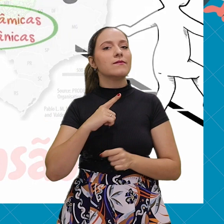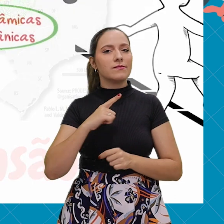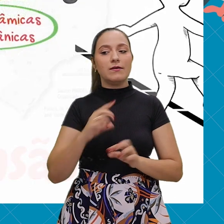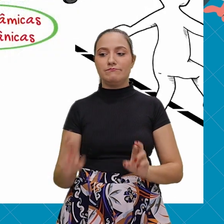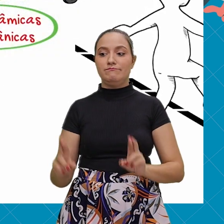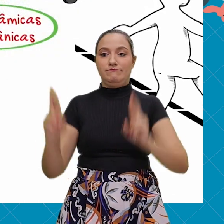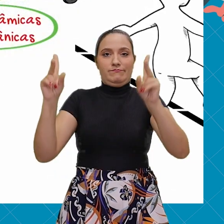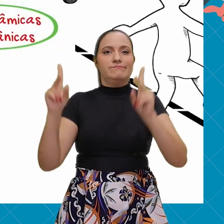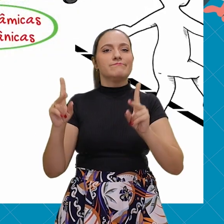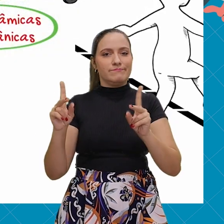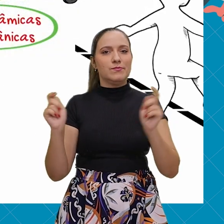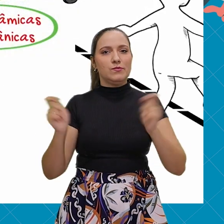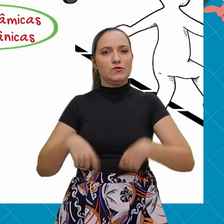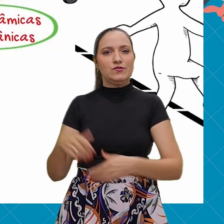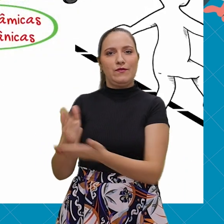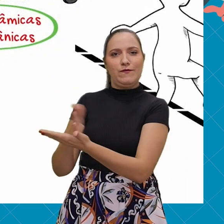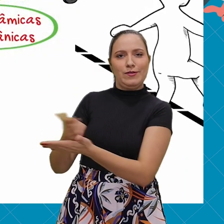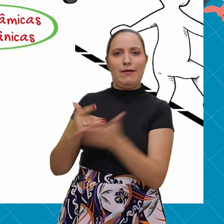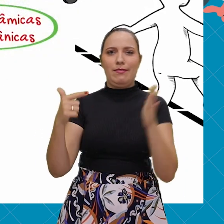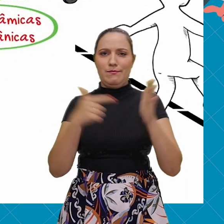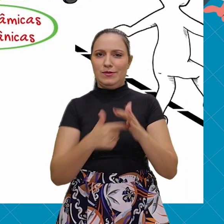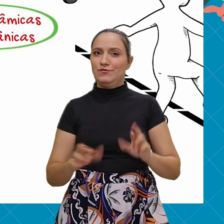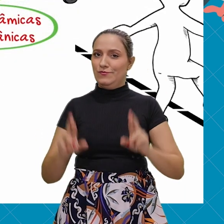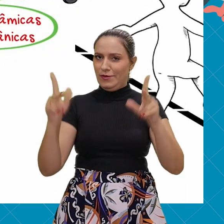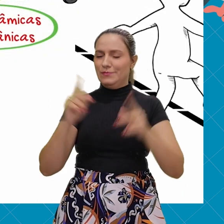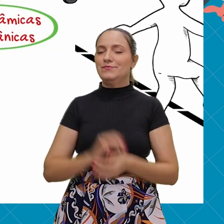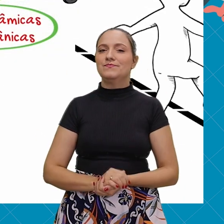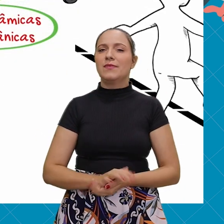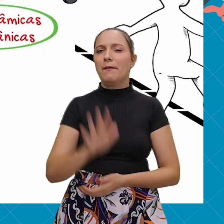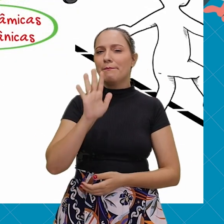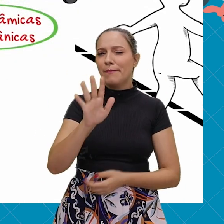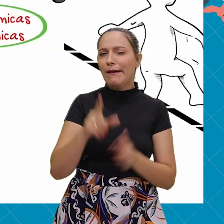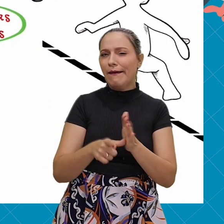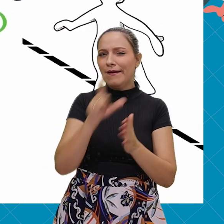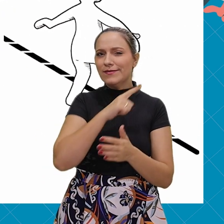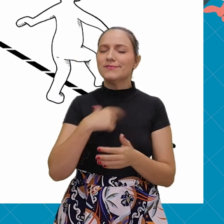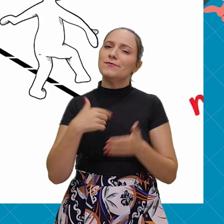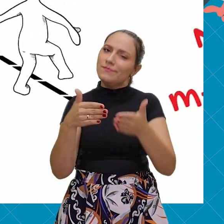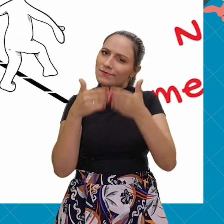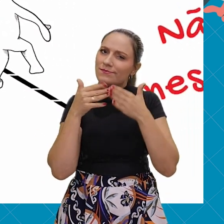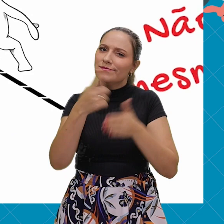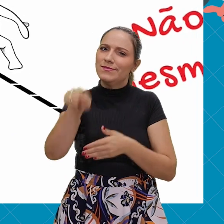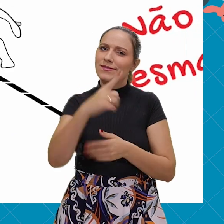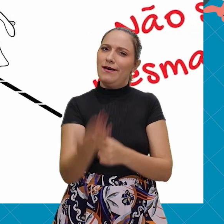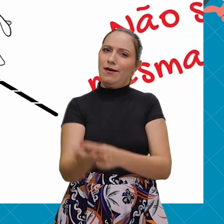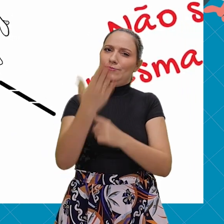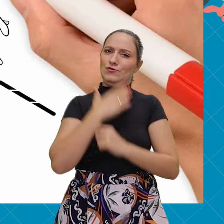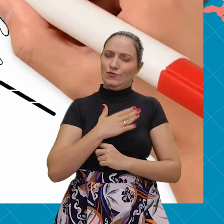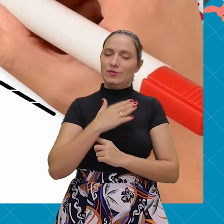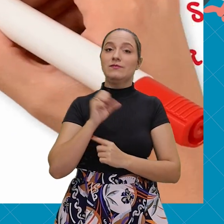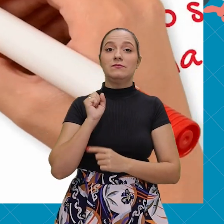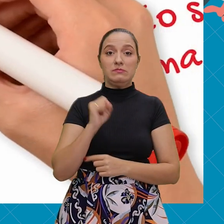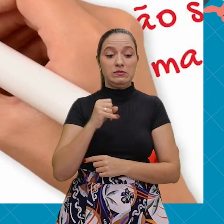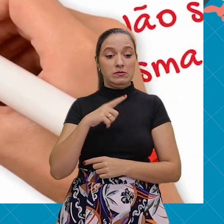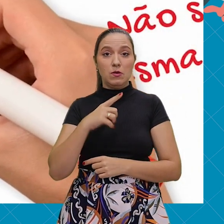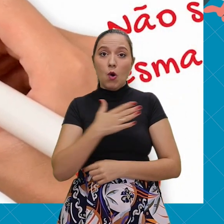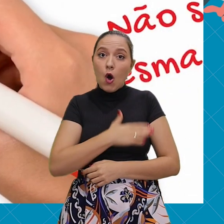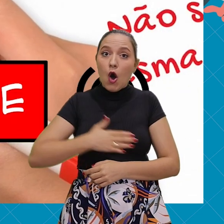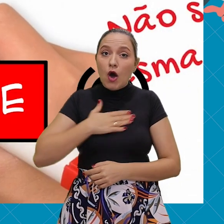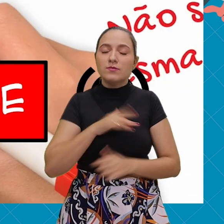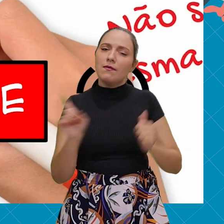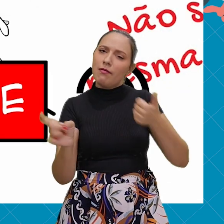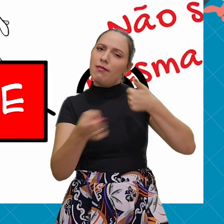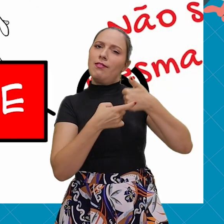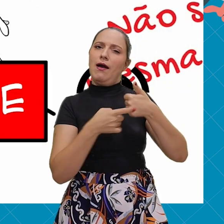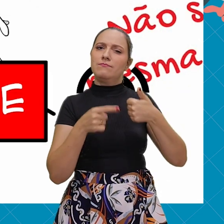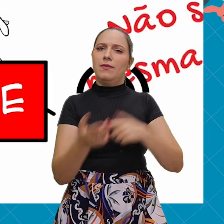estabelecermos algumas diferenças entre ele e o conceito de fronteira. Mas antes disso, eu já peço aqueles favores básicos para vocês. Se eu estiver te ajudando,